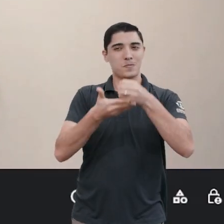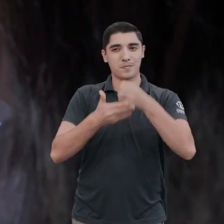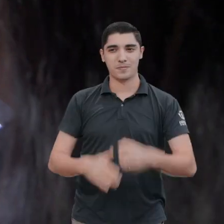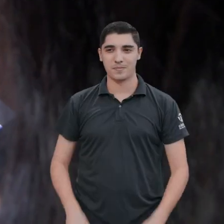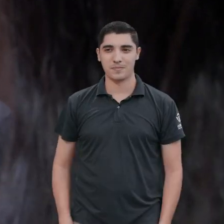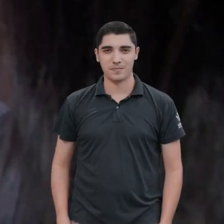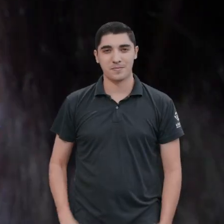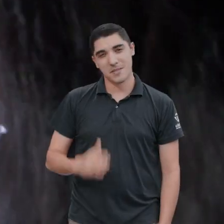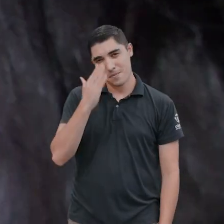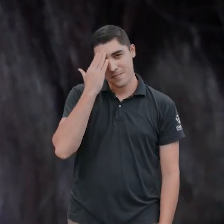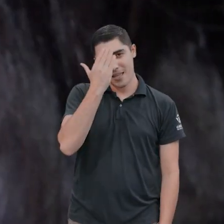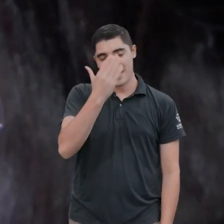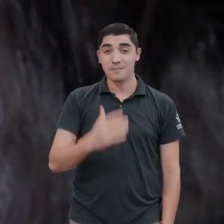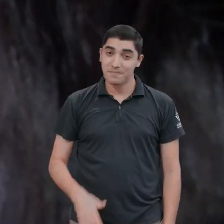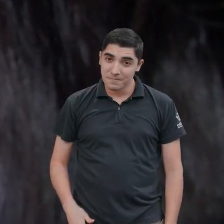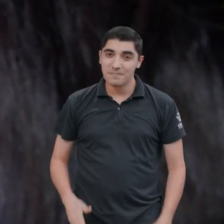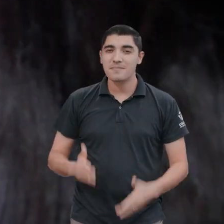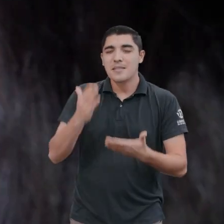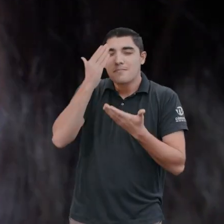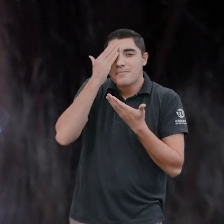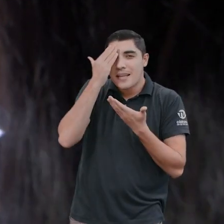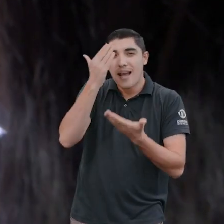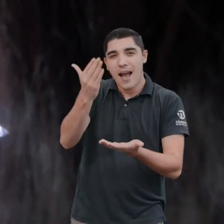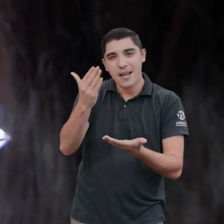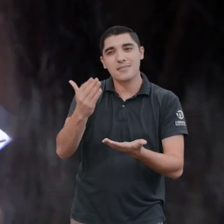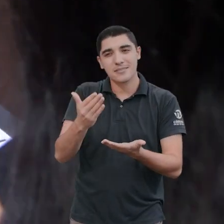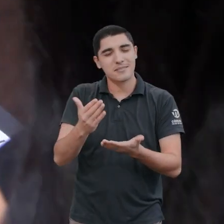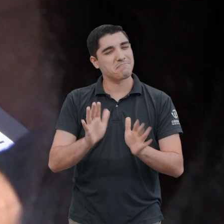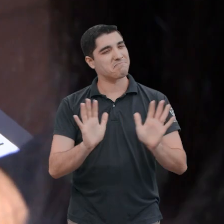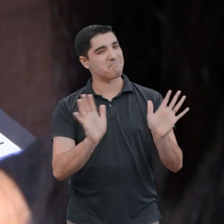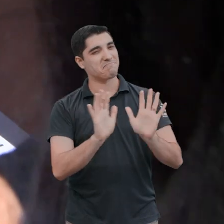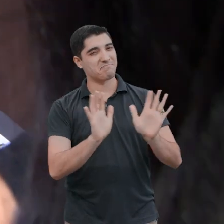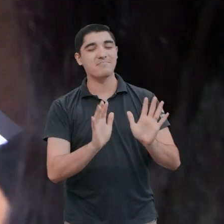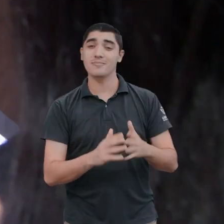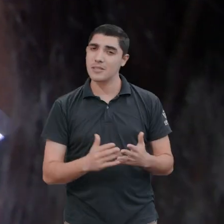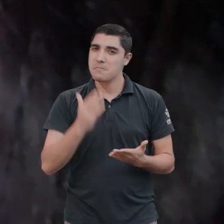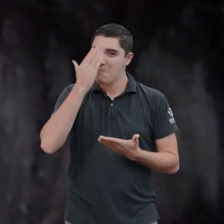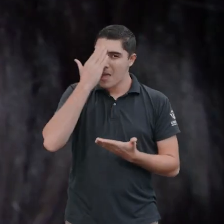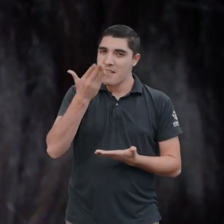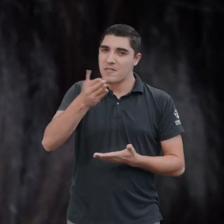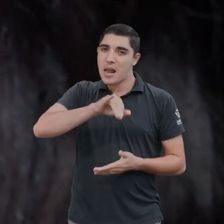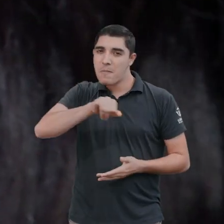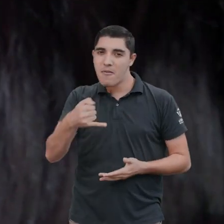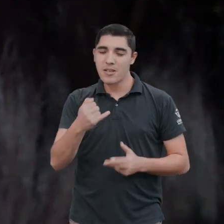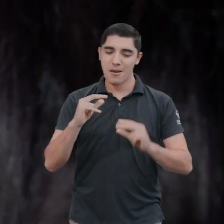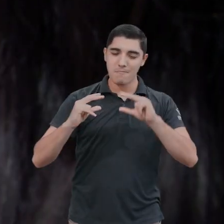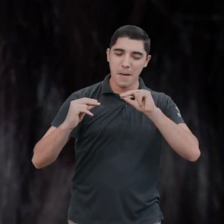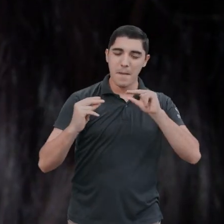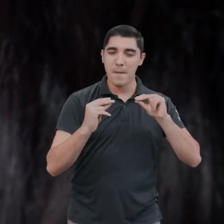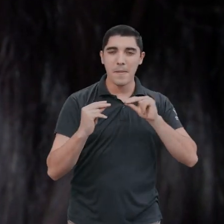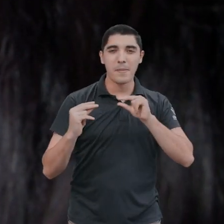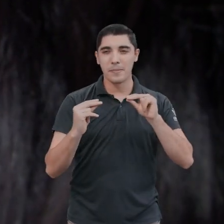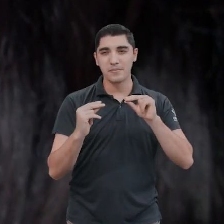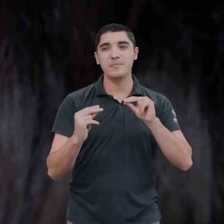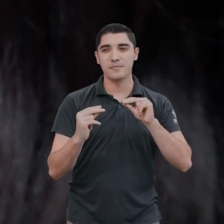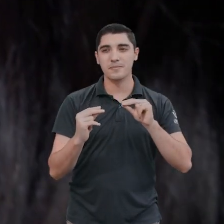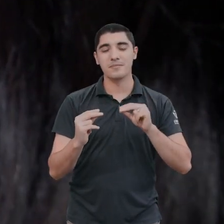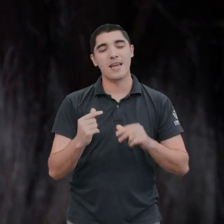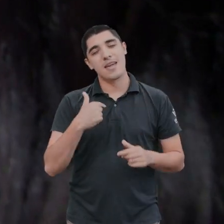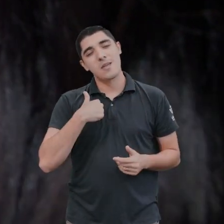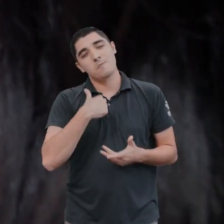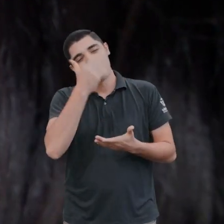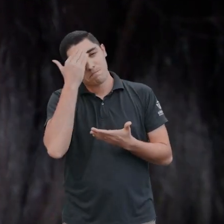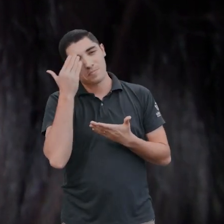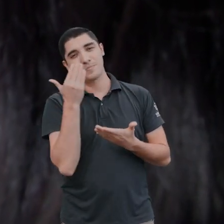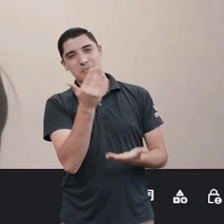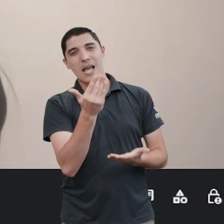sustentabilidade. Denise, obrigada, viu? Imagina. Atenção, pelo tempinho que você separou para conversar com a gente.